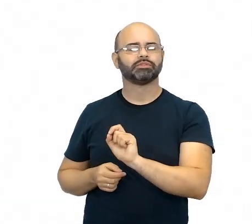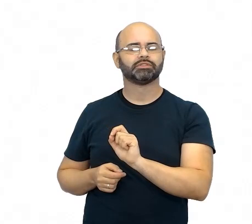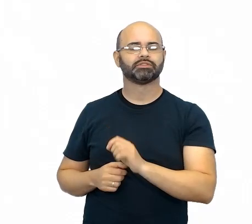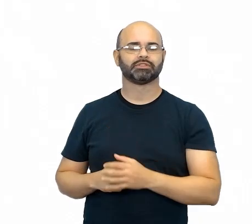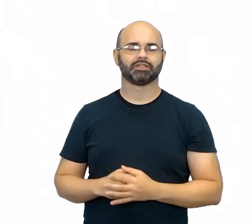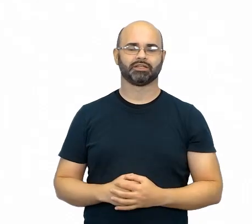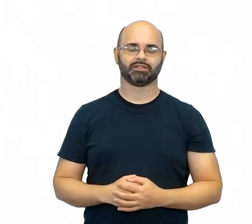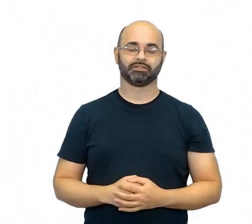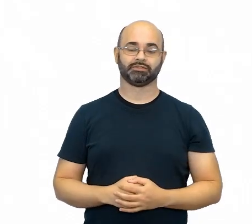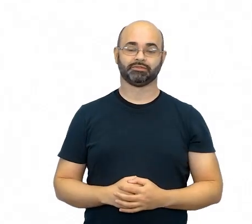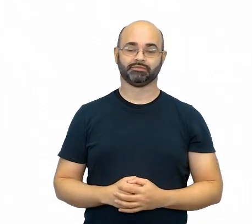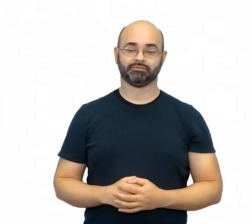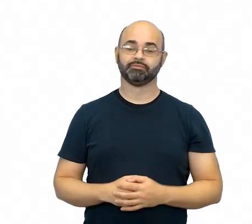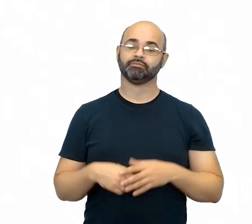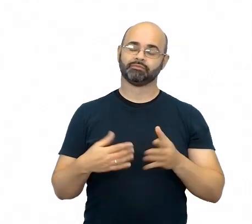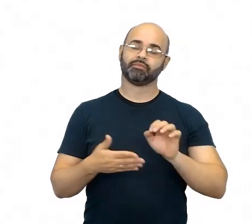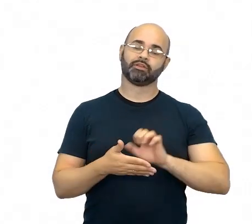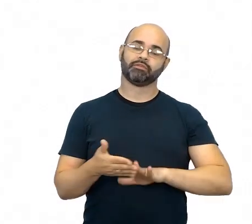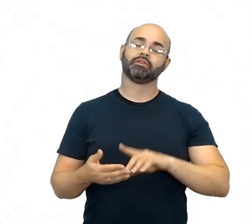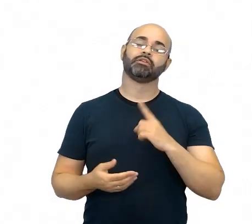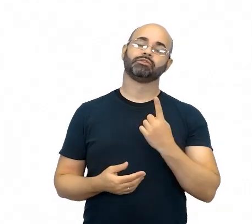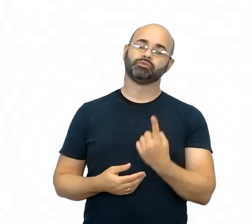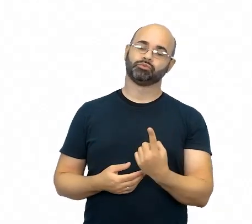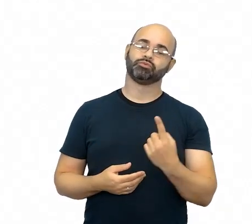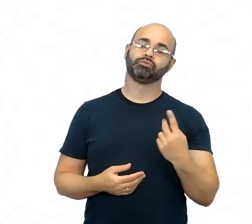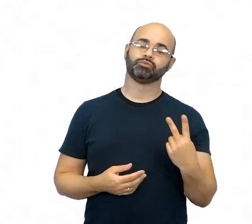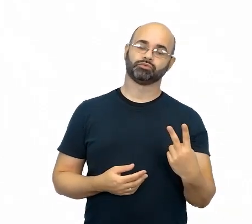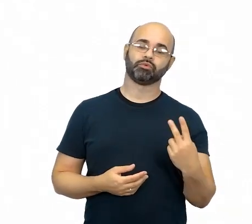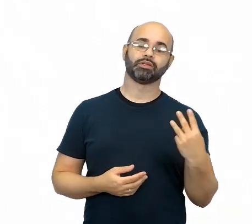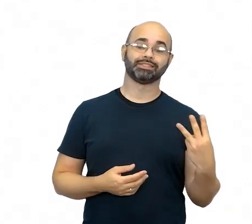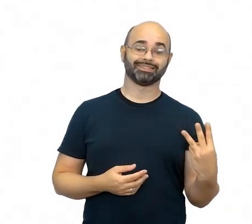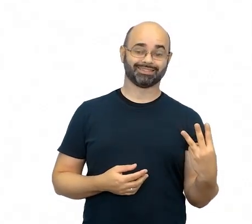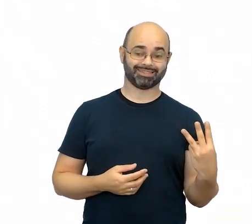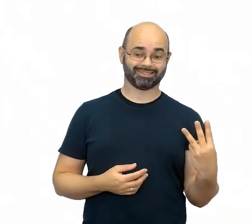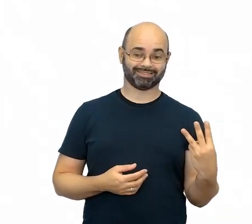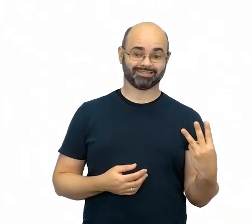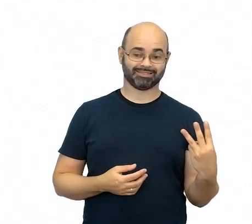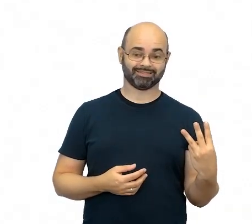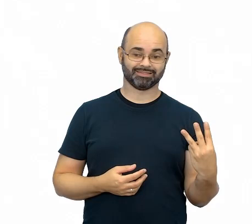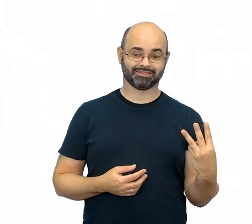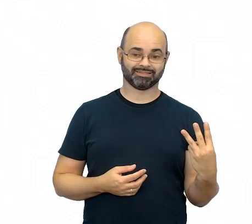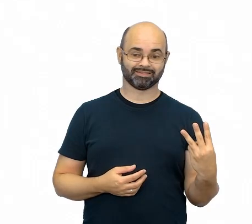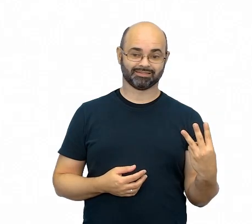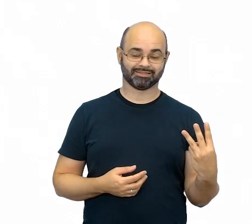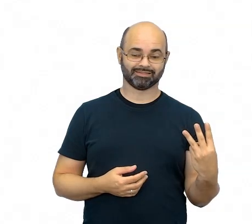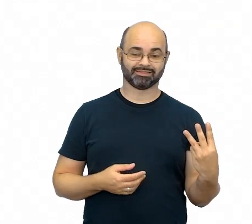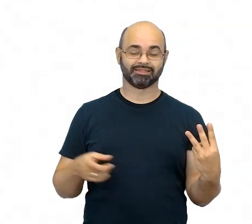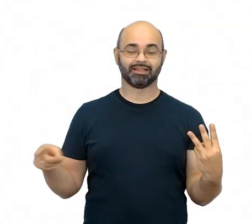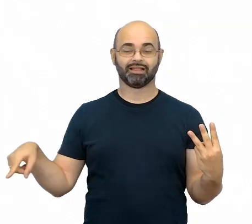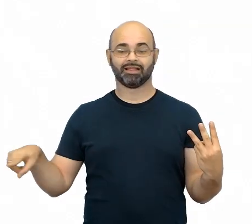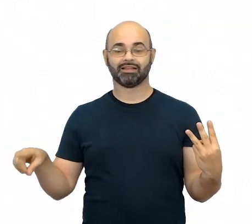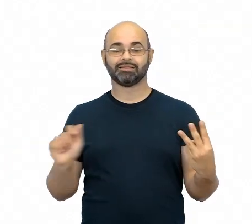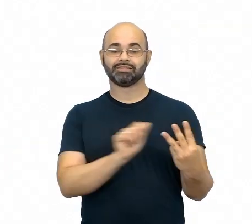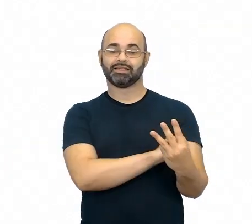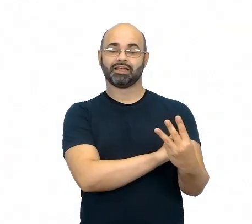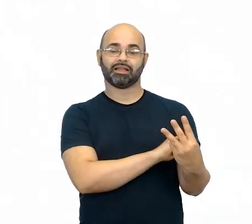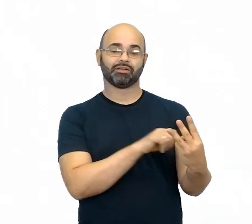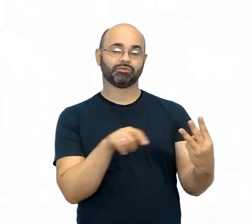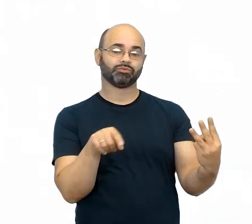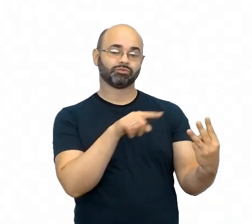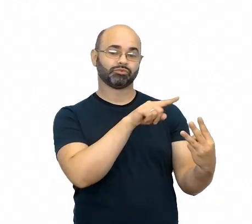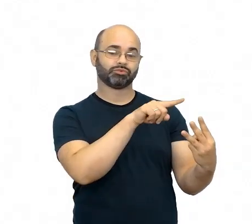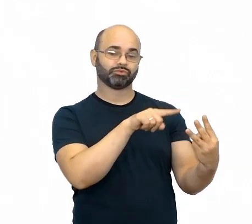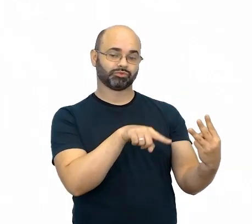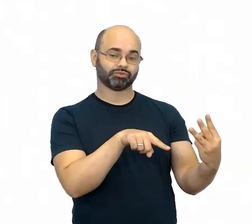as atividades 1, a 2 e a 3 permitirão que os estudantes percebam ou